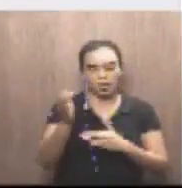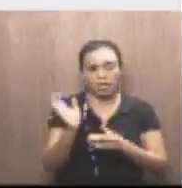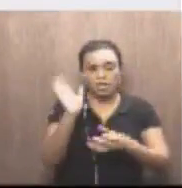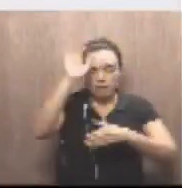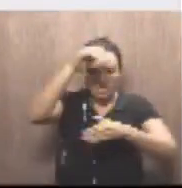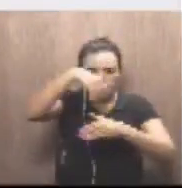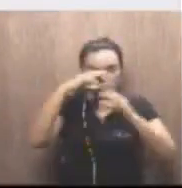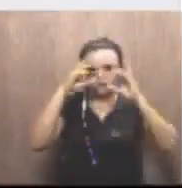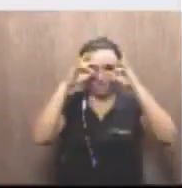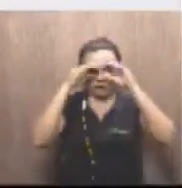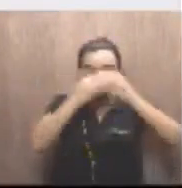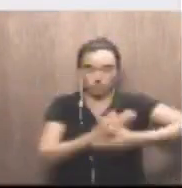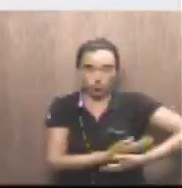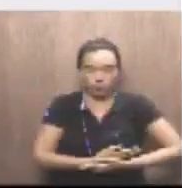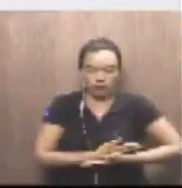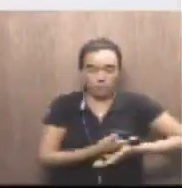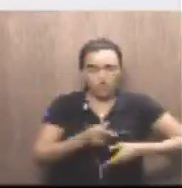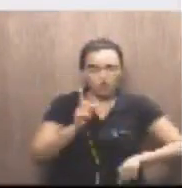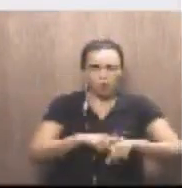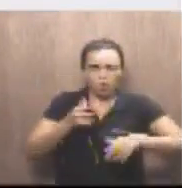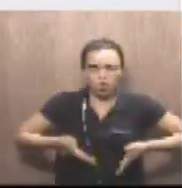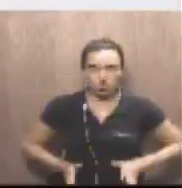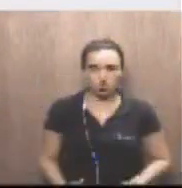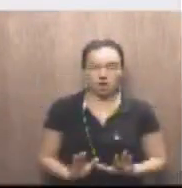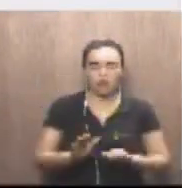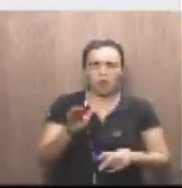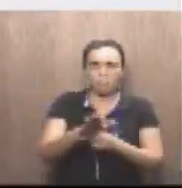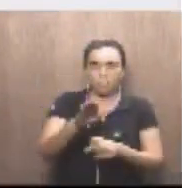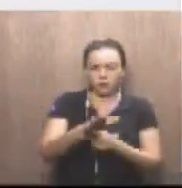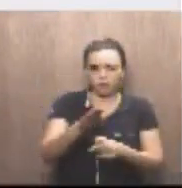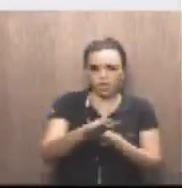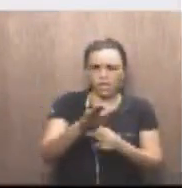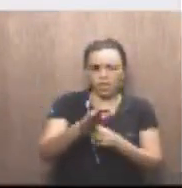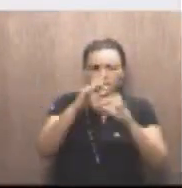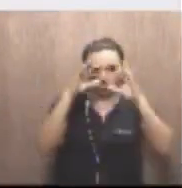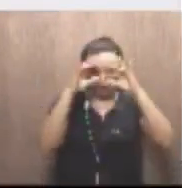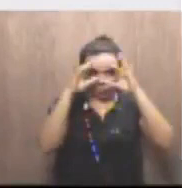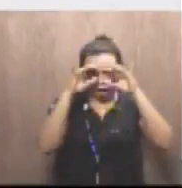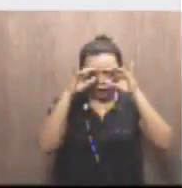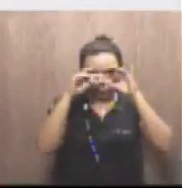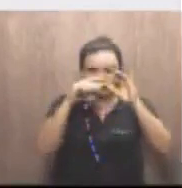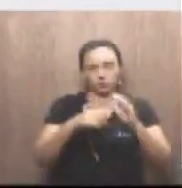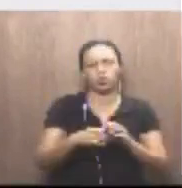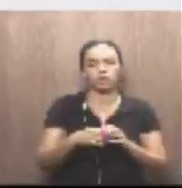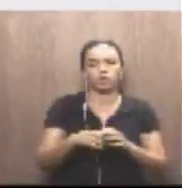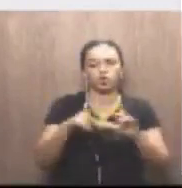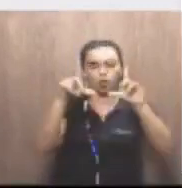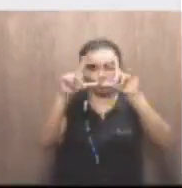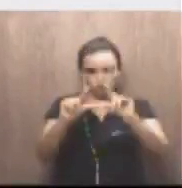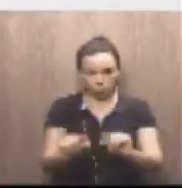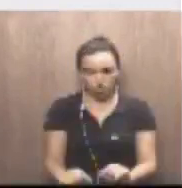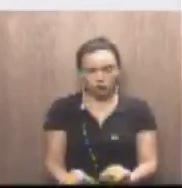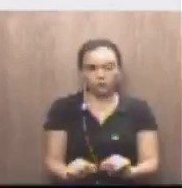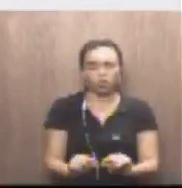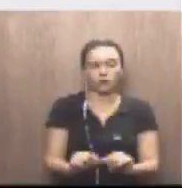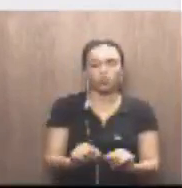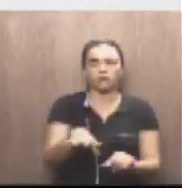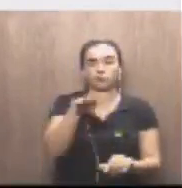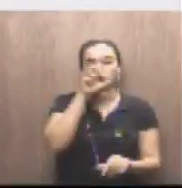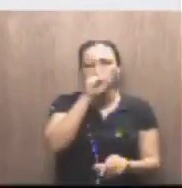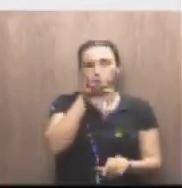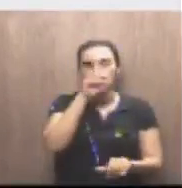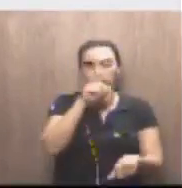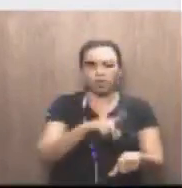parto, agindo para proteger as células cerebrais fetais, desligando-as e diminuindo o consumo de oxigênio